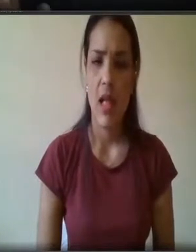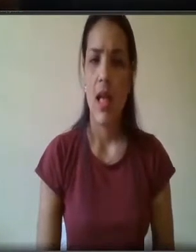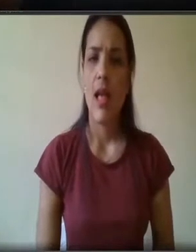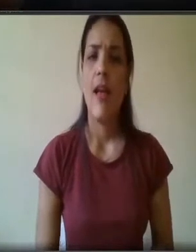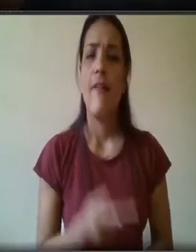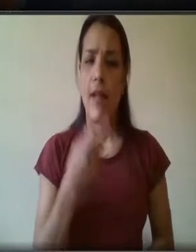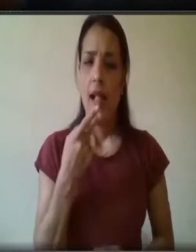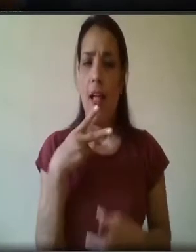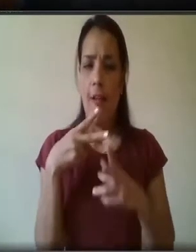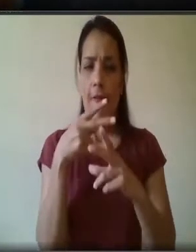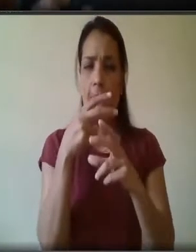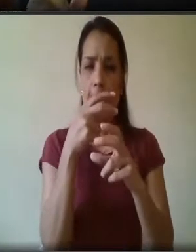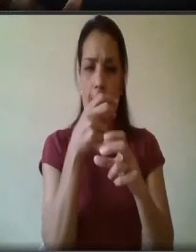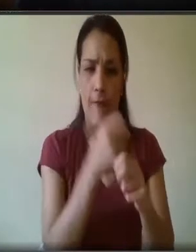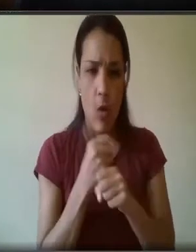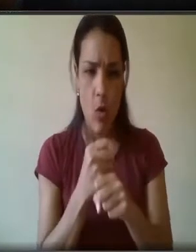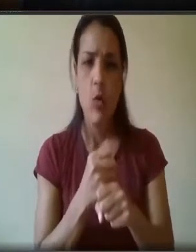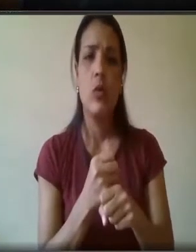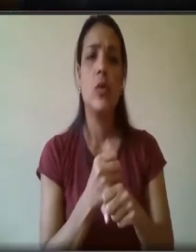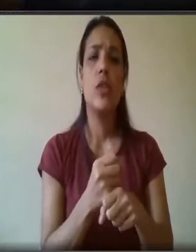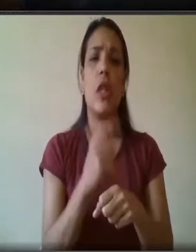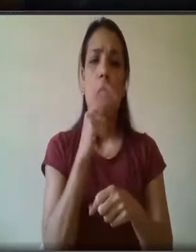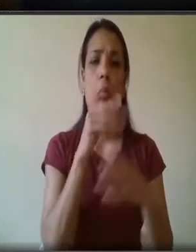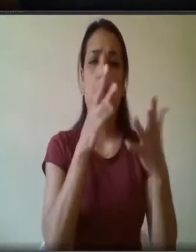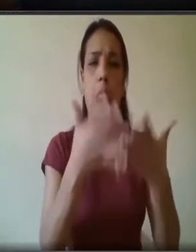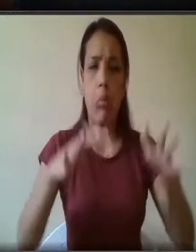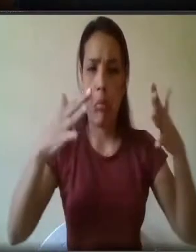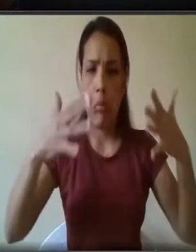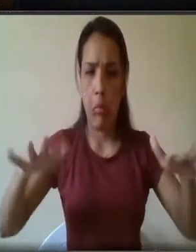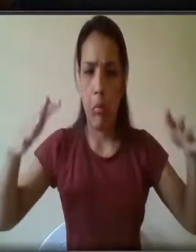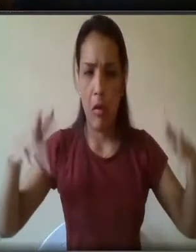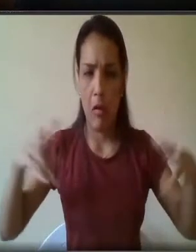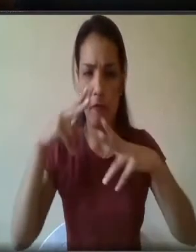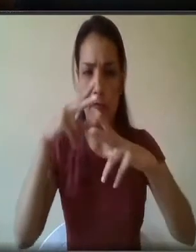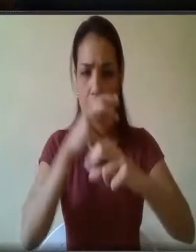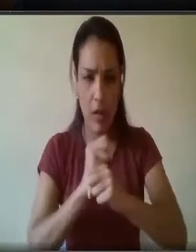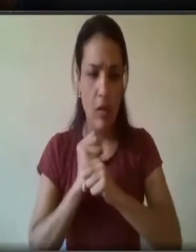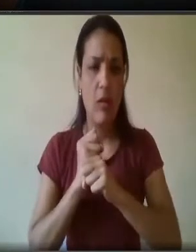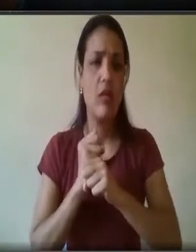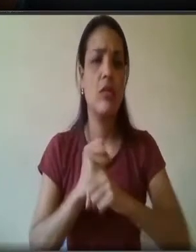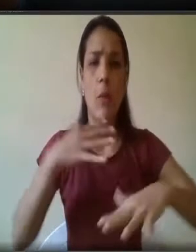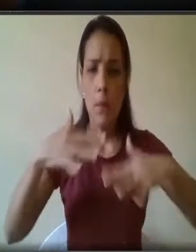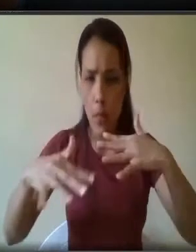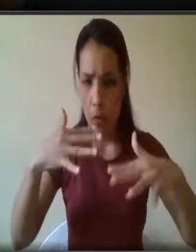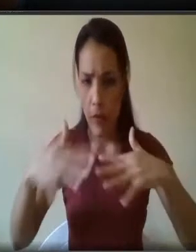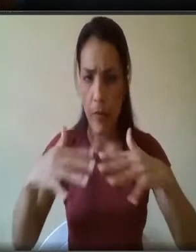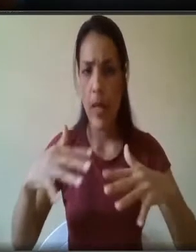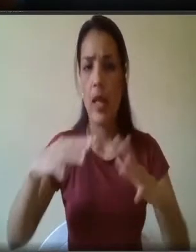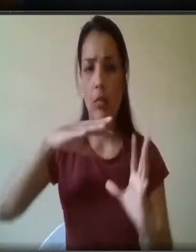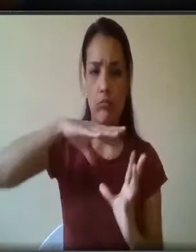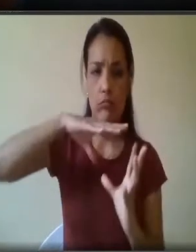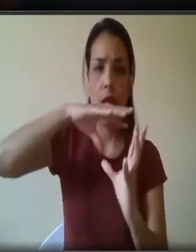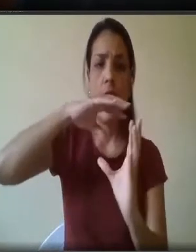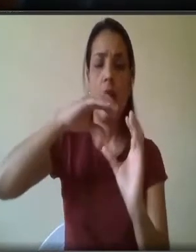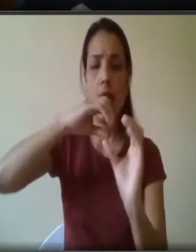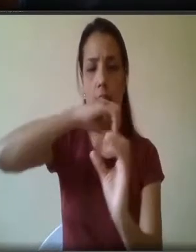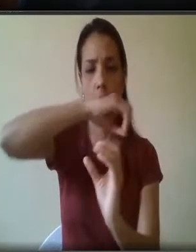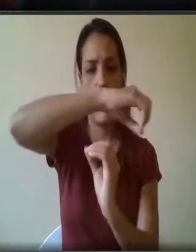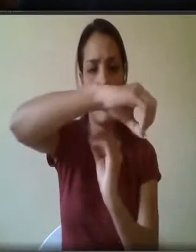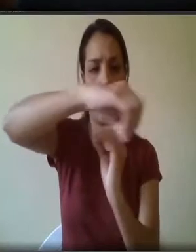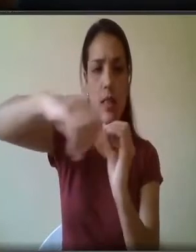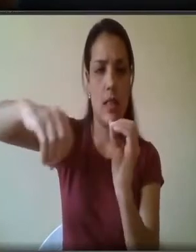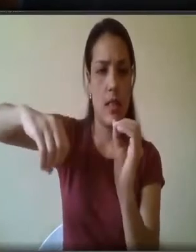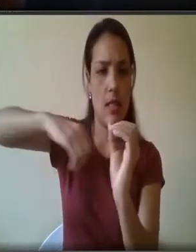a marca das marés, o movimento, e talvez a principal marca, né, que são os fósseis. Então, não